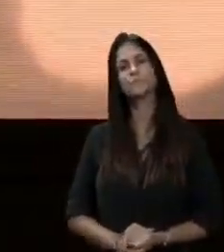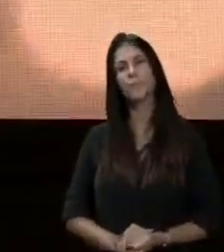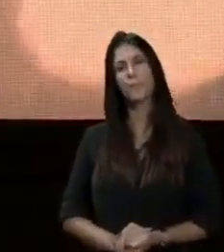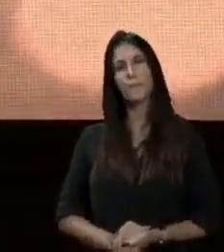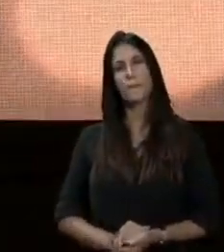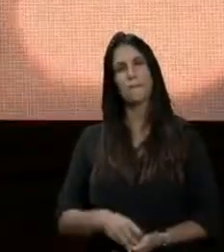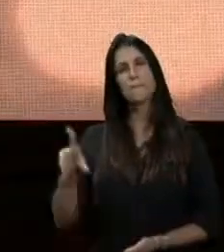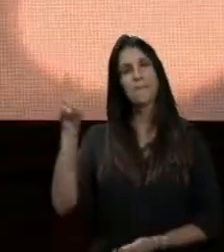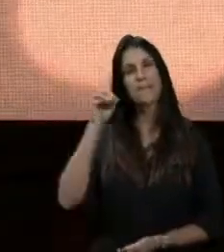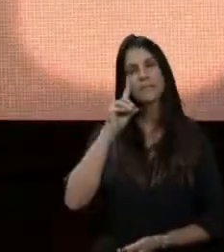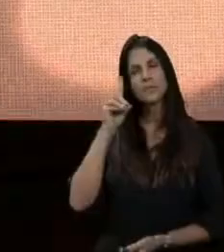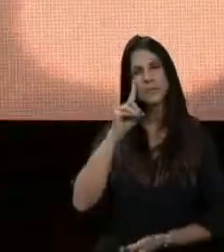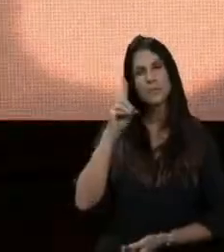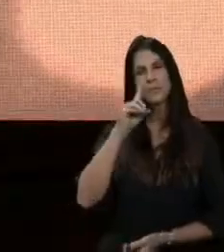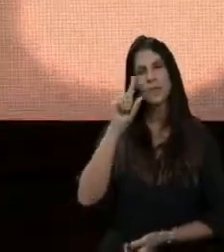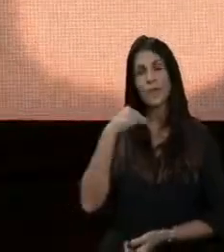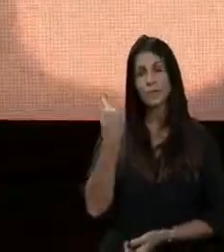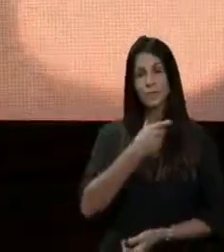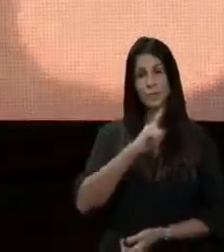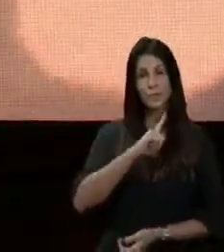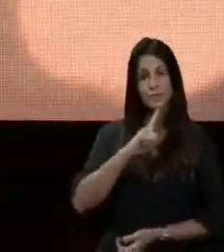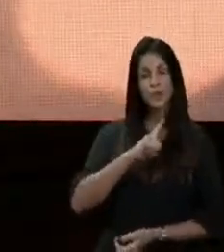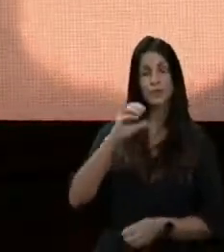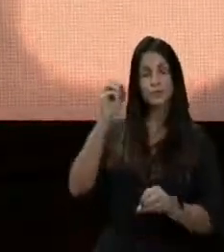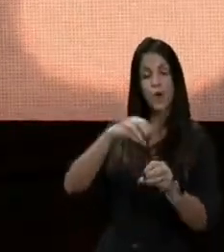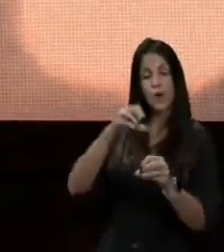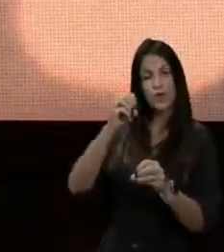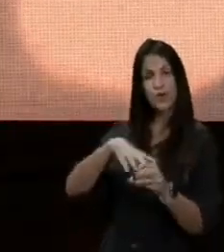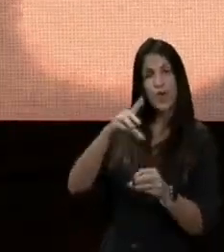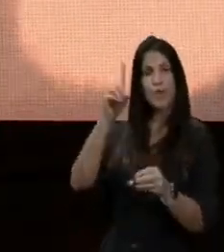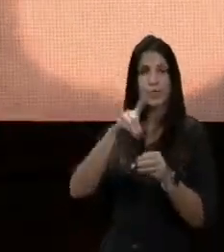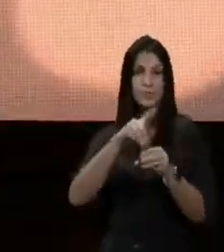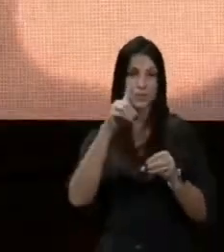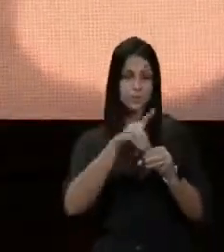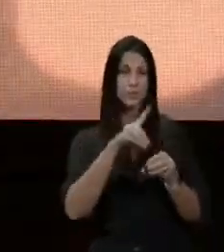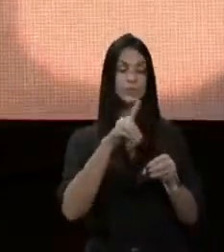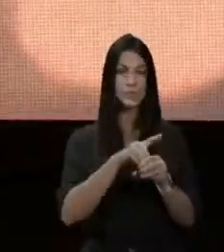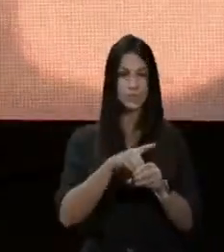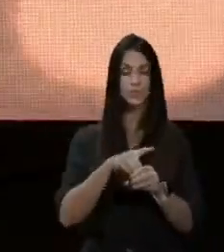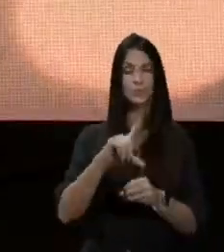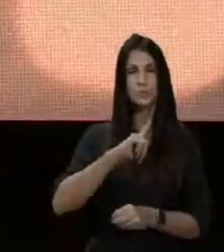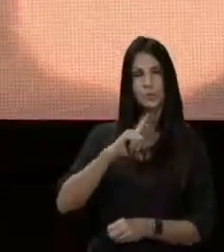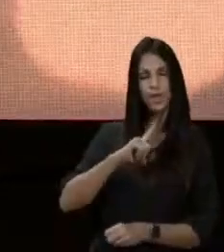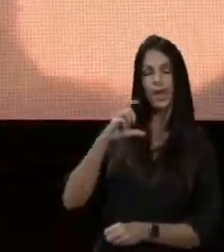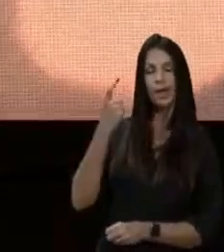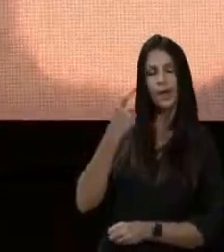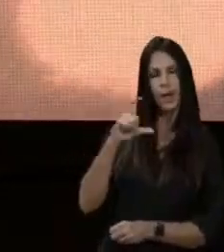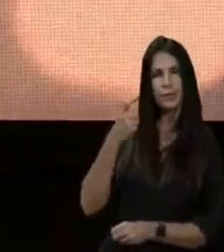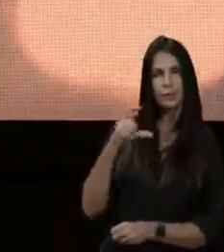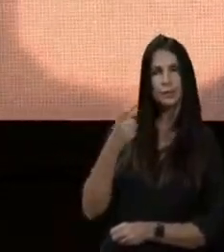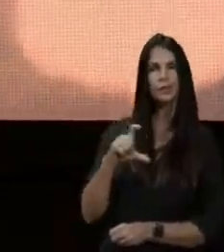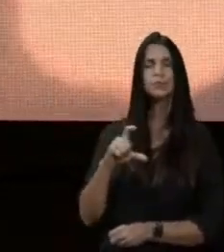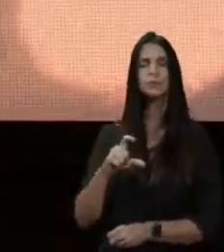hoje mas todos os dias a gente tenha também um momento aqui que as pessoas fazem seus dízimos e ofertas aos ofilacio então cartão de crédito e débito lá